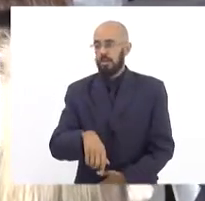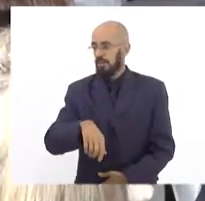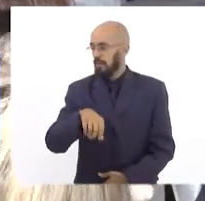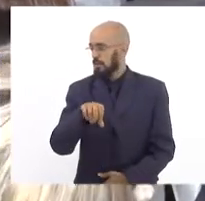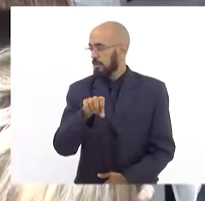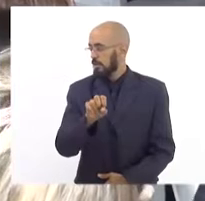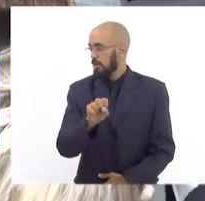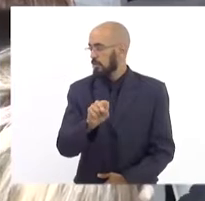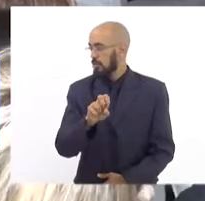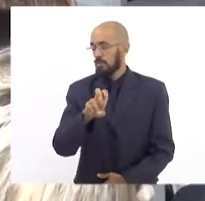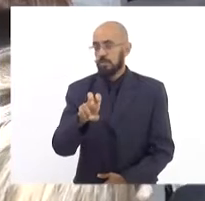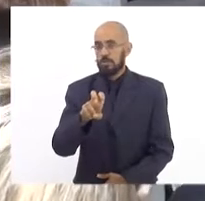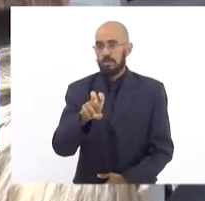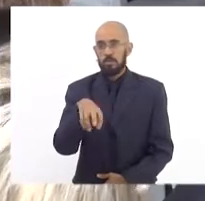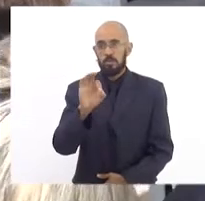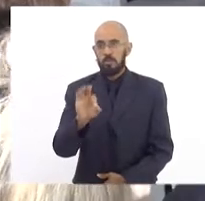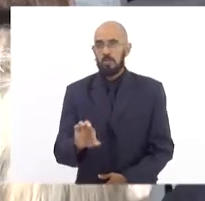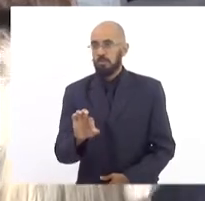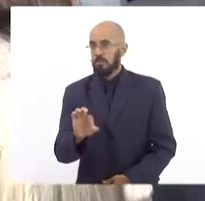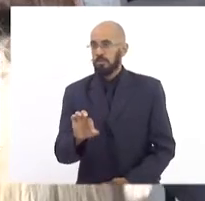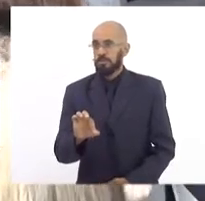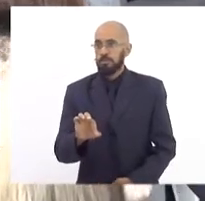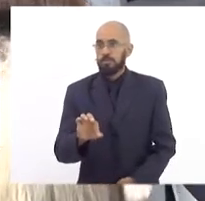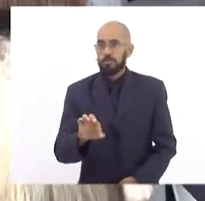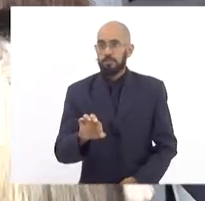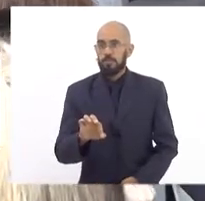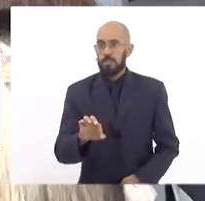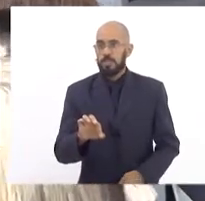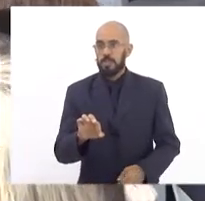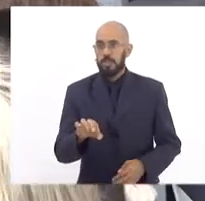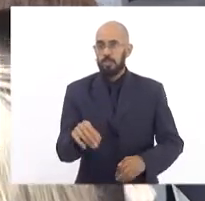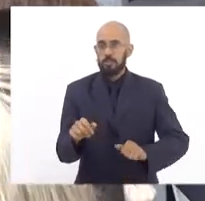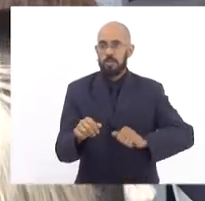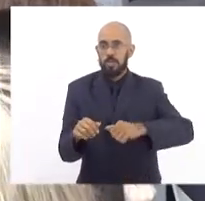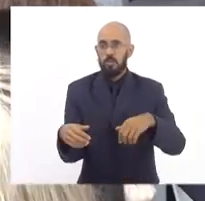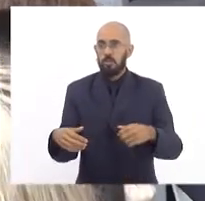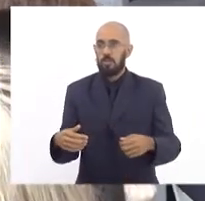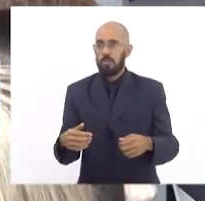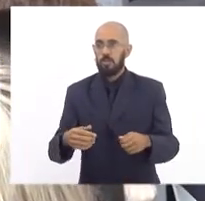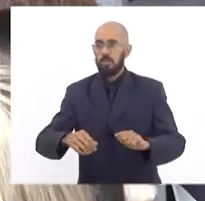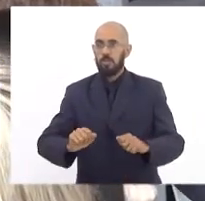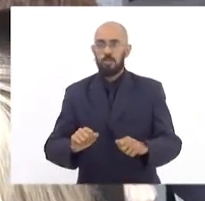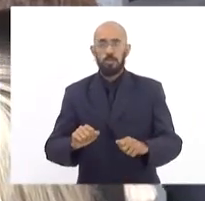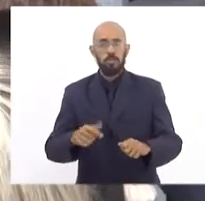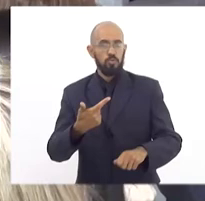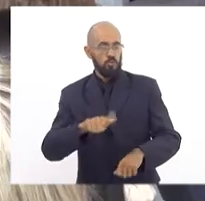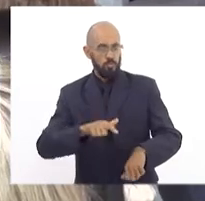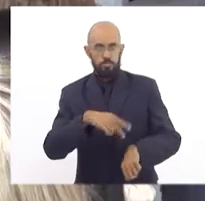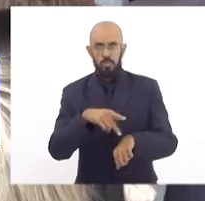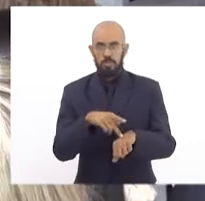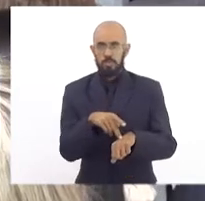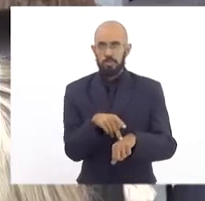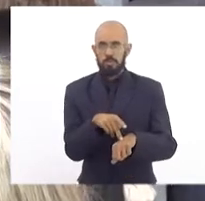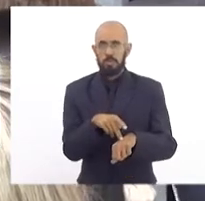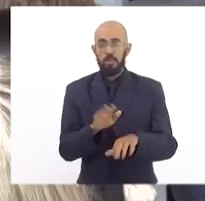precisa não depender tanto de outros países. Então, governador, quero